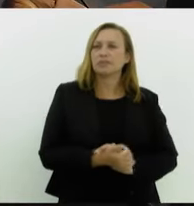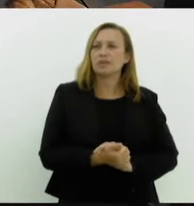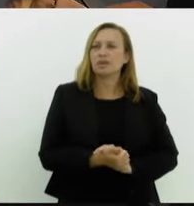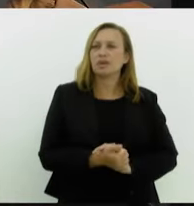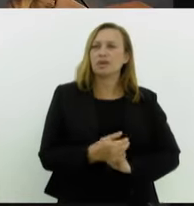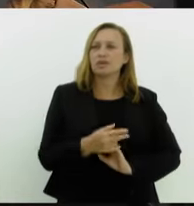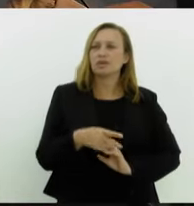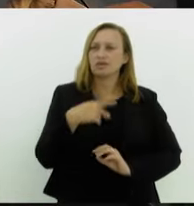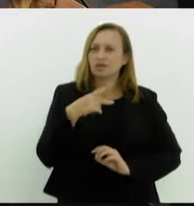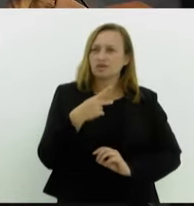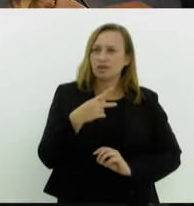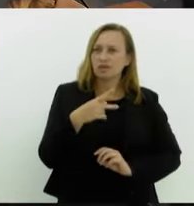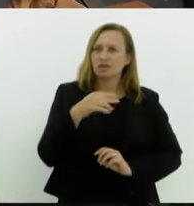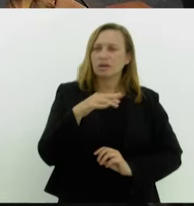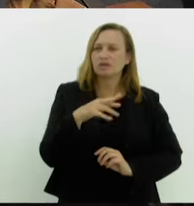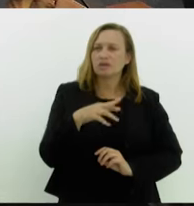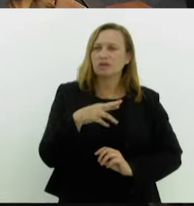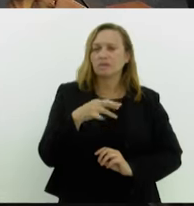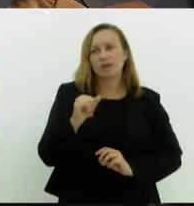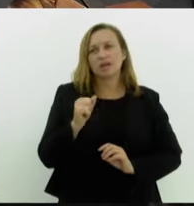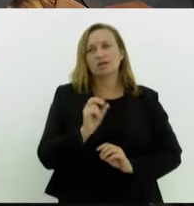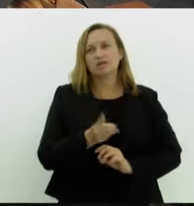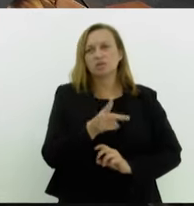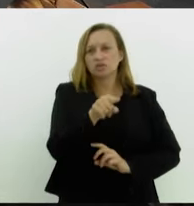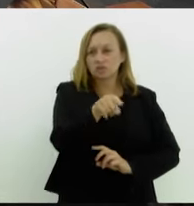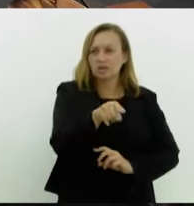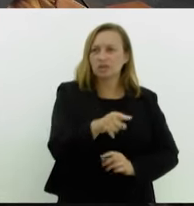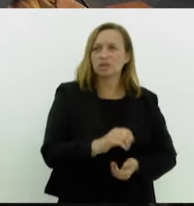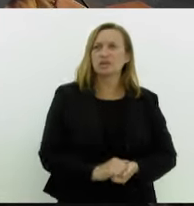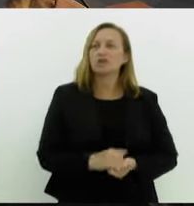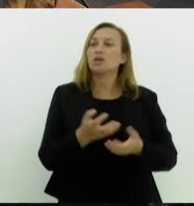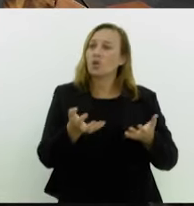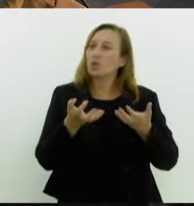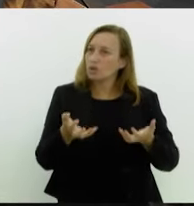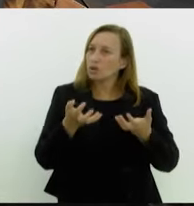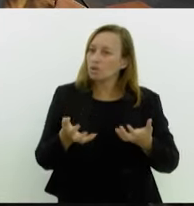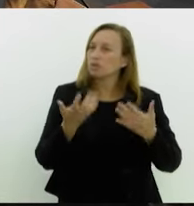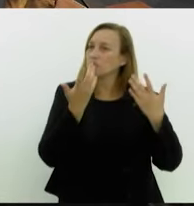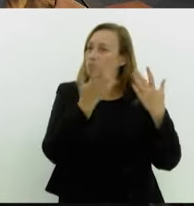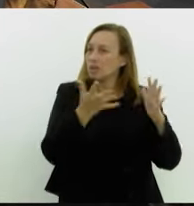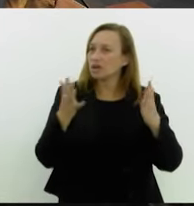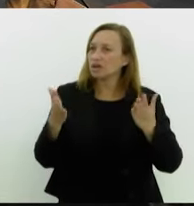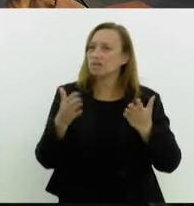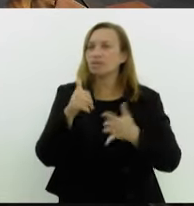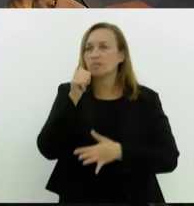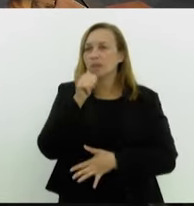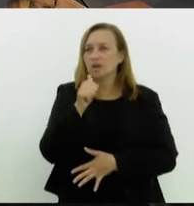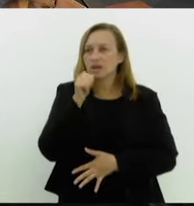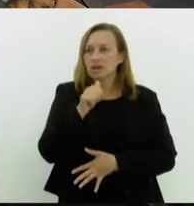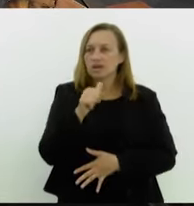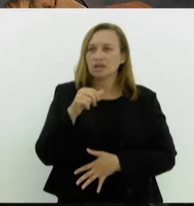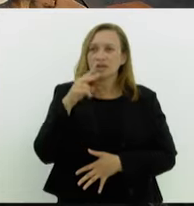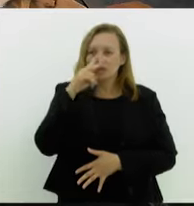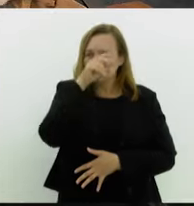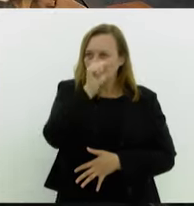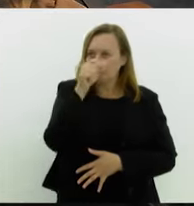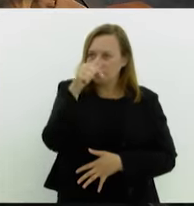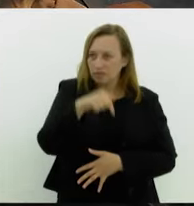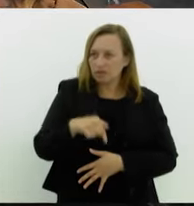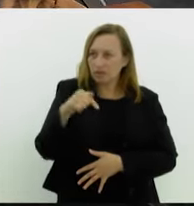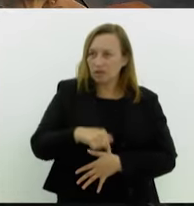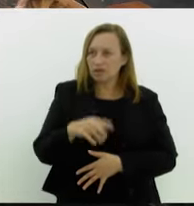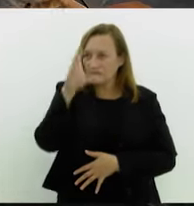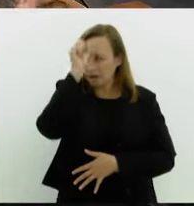falar você fica aí Maria não sai não quer diz eu queroo muito bater palma pra mulherada que tá firme aqui eu vi